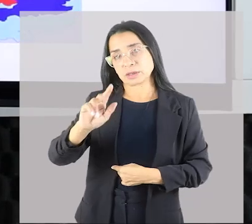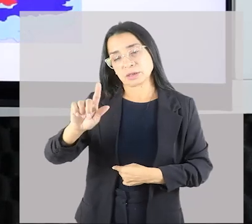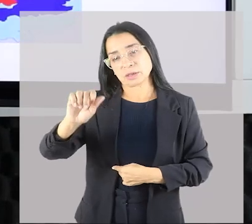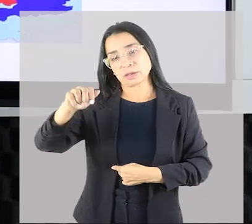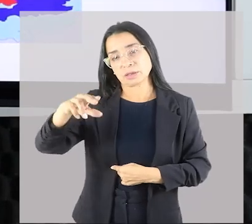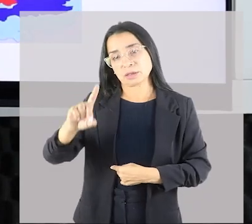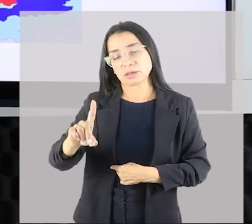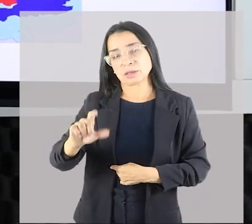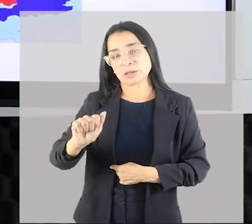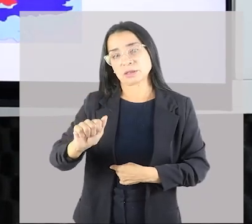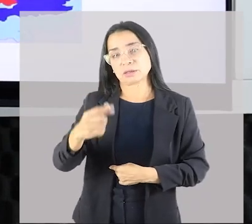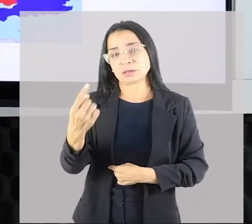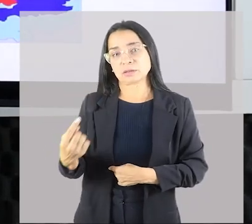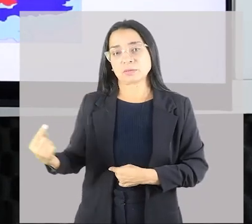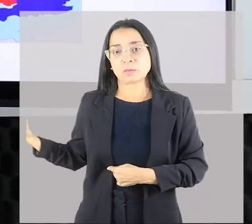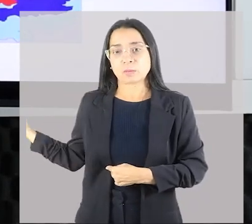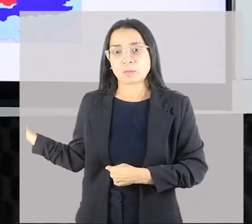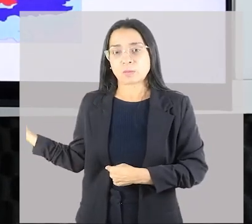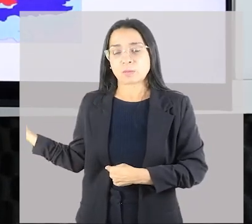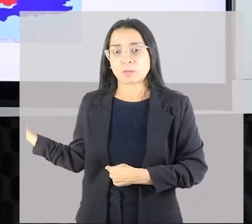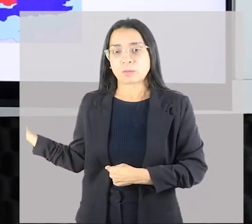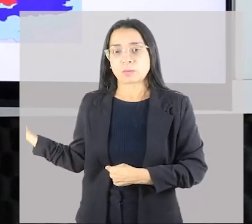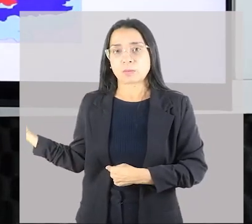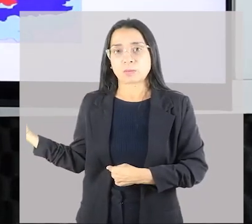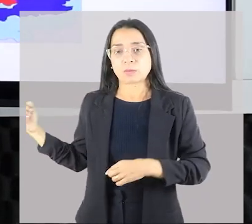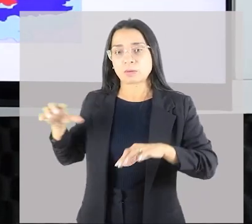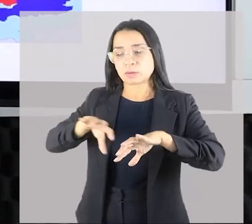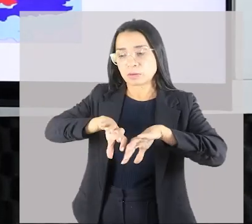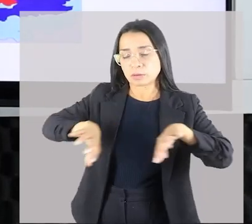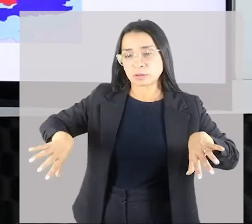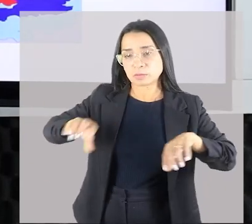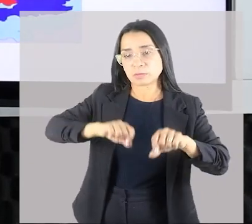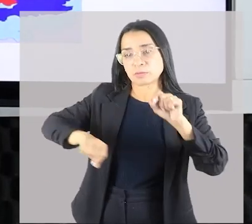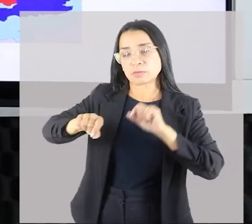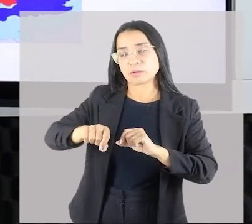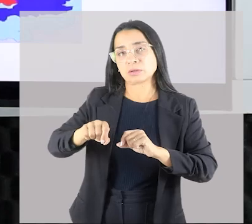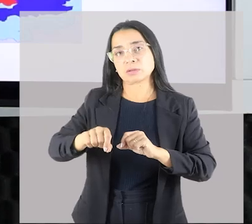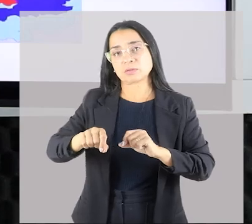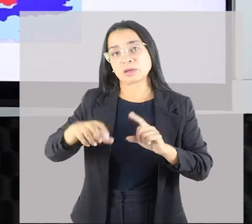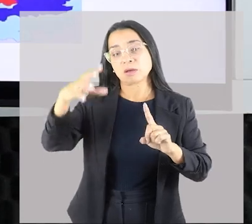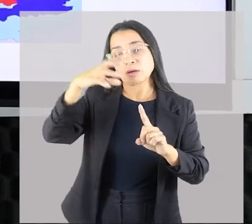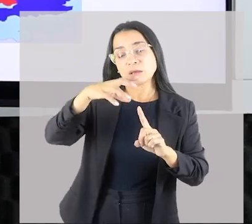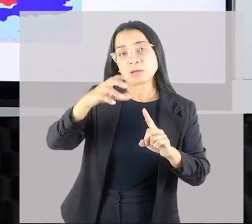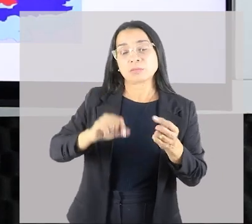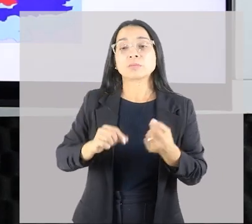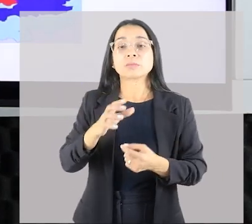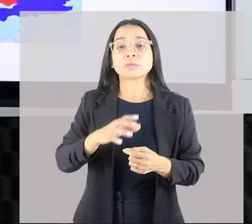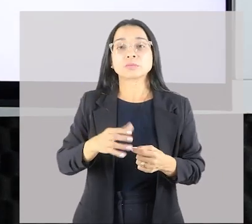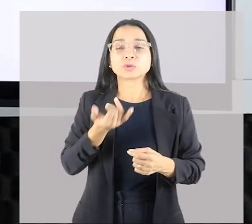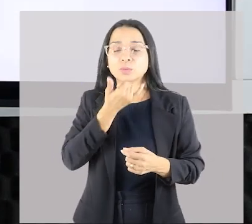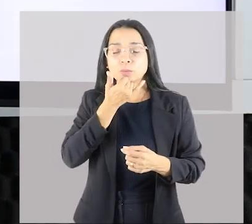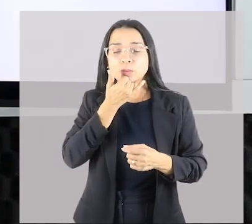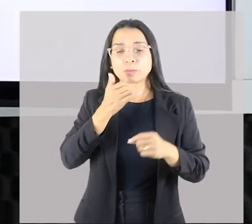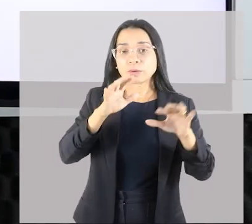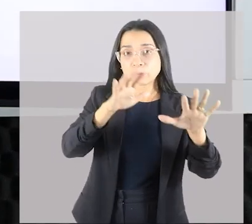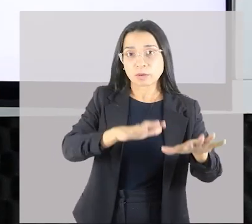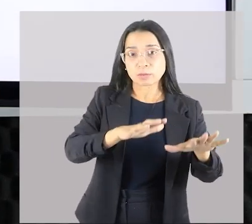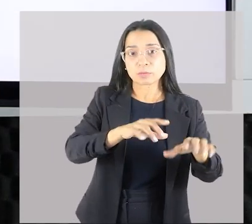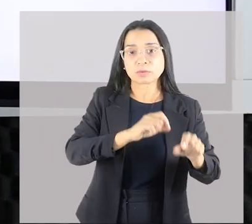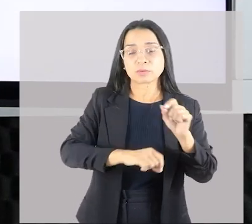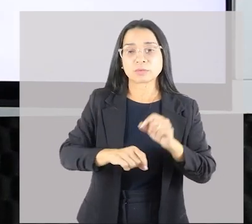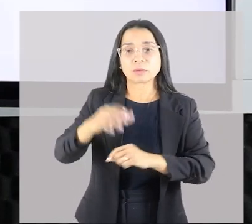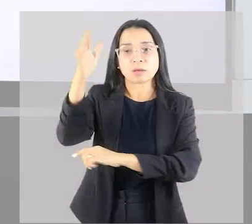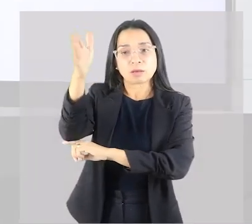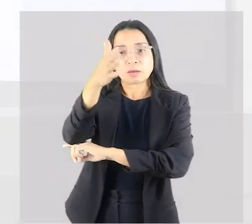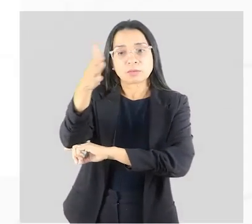a Irlanda do Sul, que é desvinculada ao Reino Unido, beleza? Então, a gente começa por aí. E aí, aqui são as